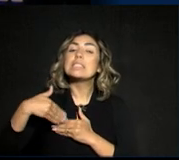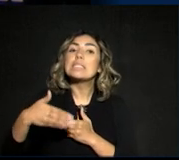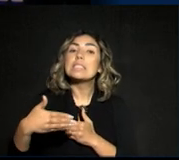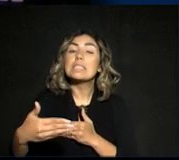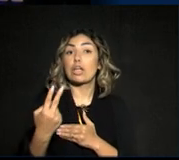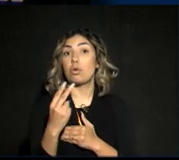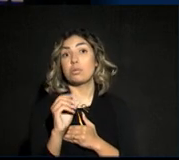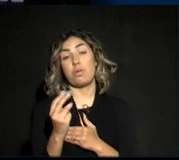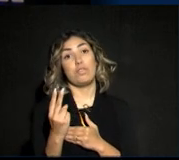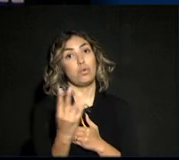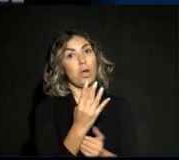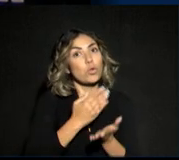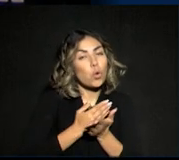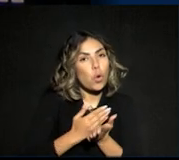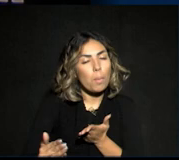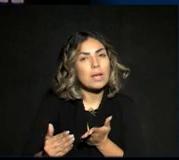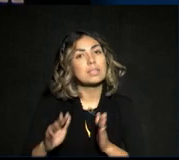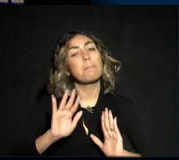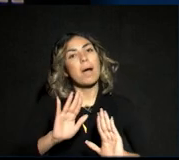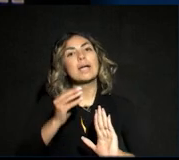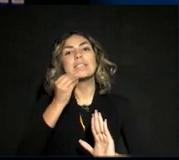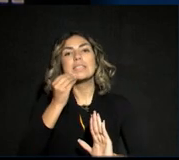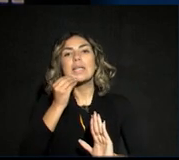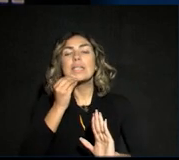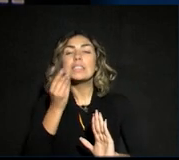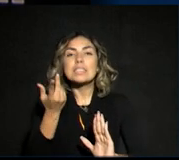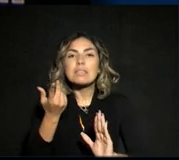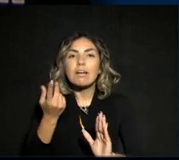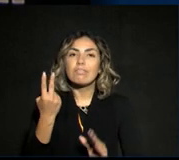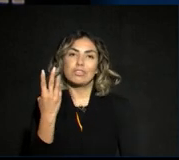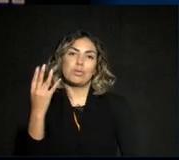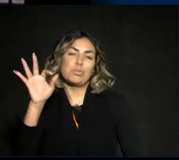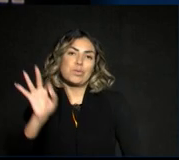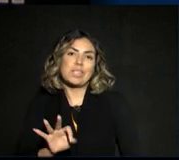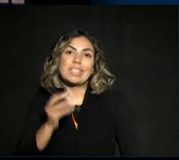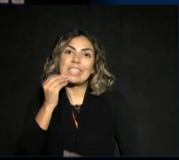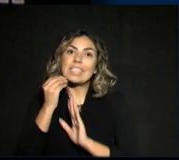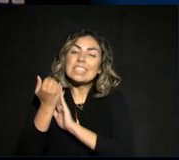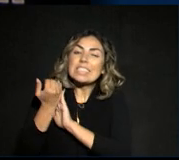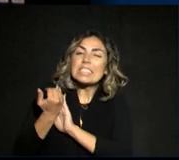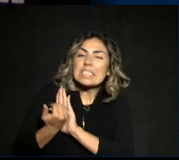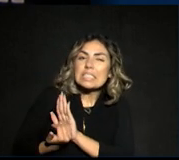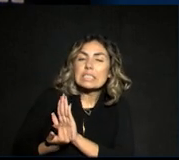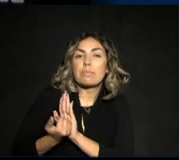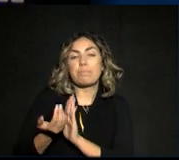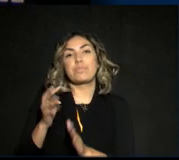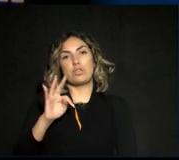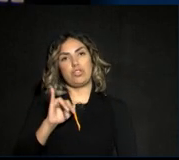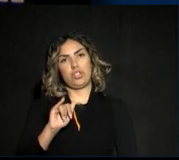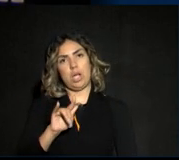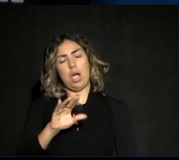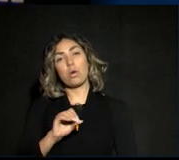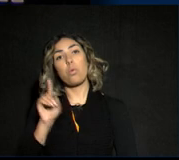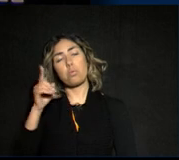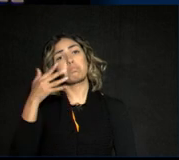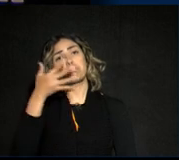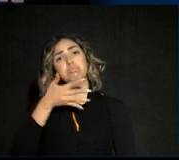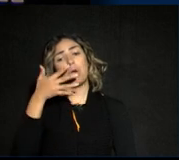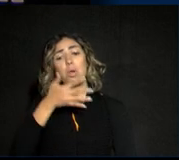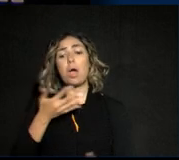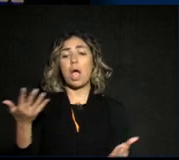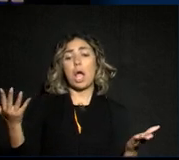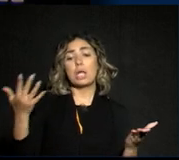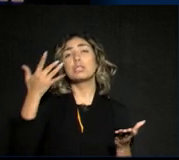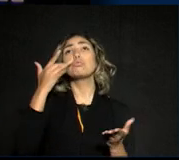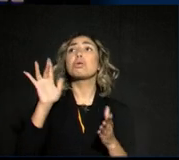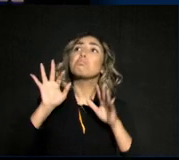é um ciclo aí levando para uma taxa mais ou menos nesse nível. O Thiago leu o comentário dessa questão de que, olha, não